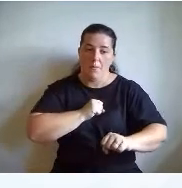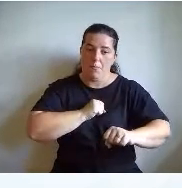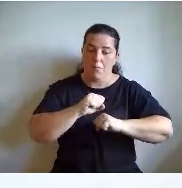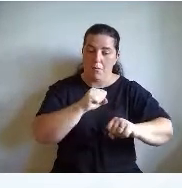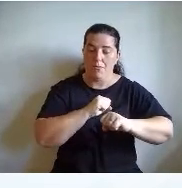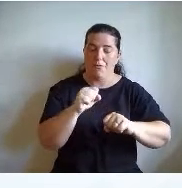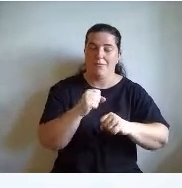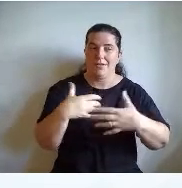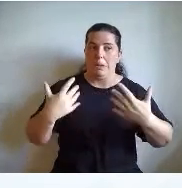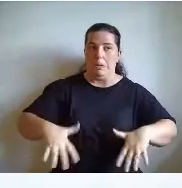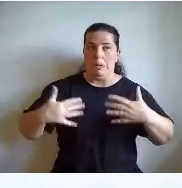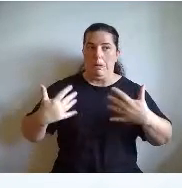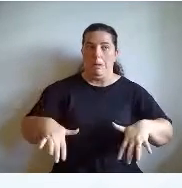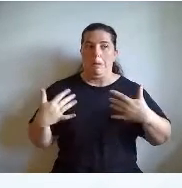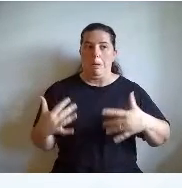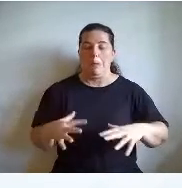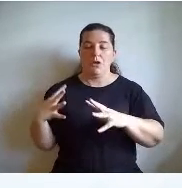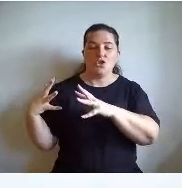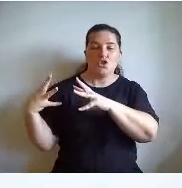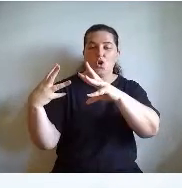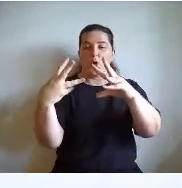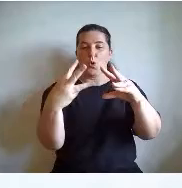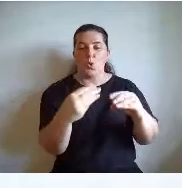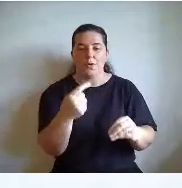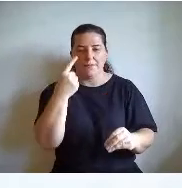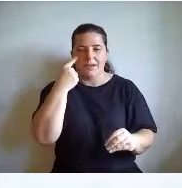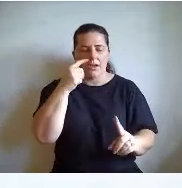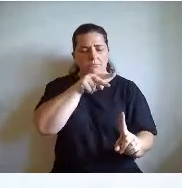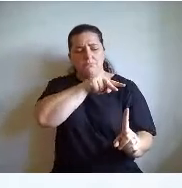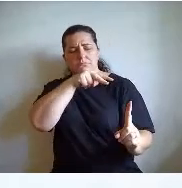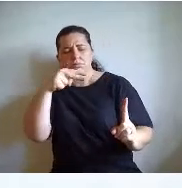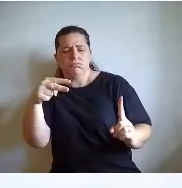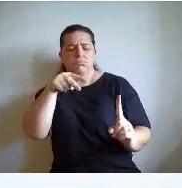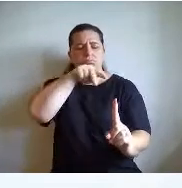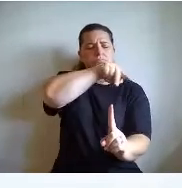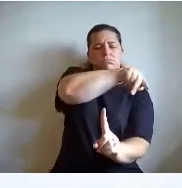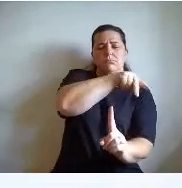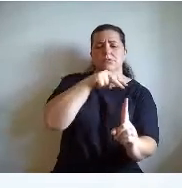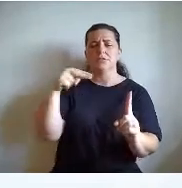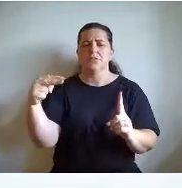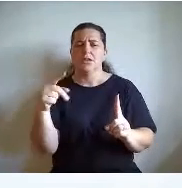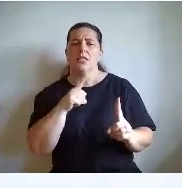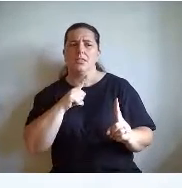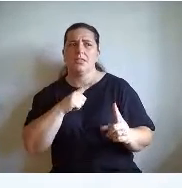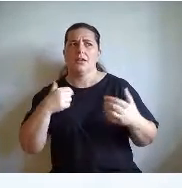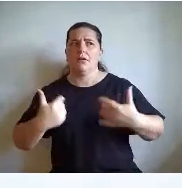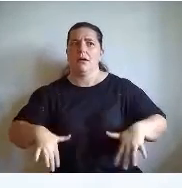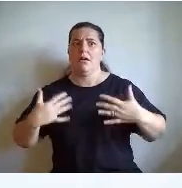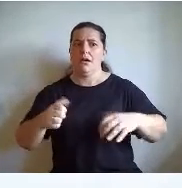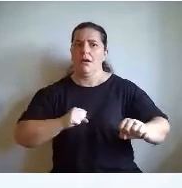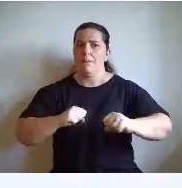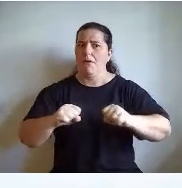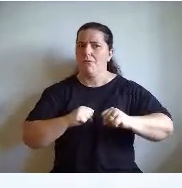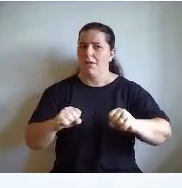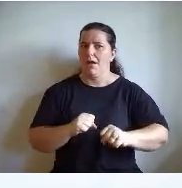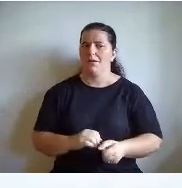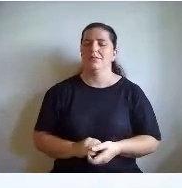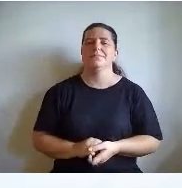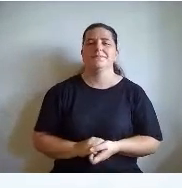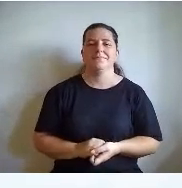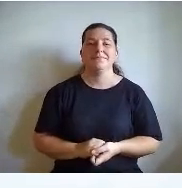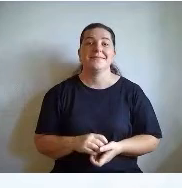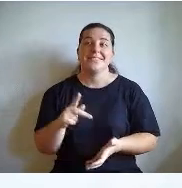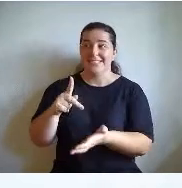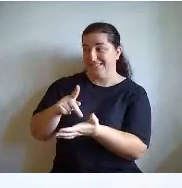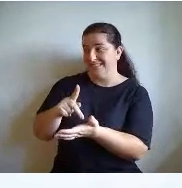né, para todas, sobre todas as circunstâncias, né, o agito, né? As circunstâncias, e vamos falar